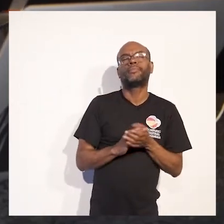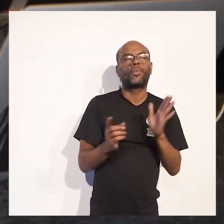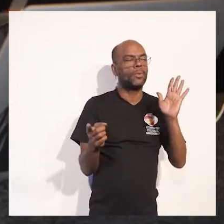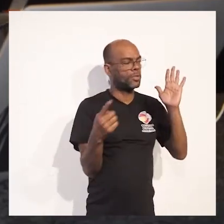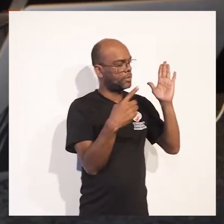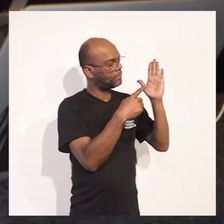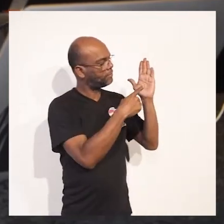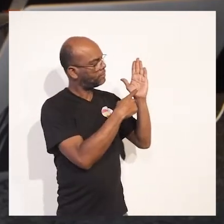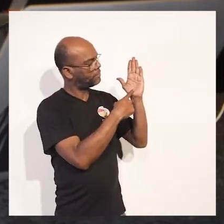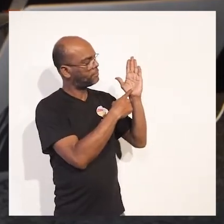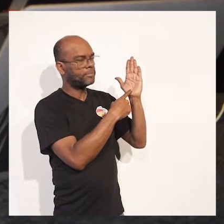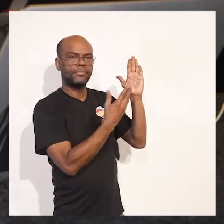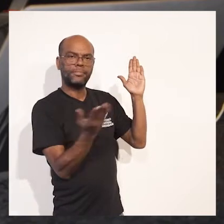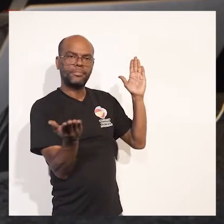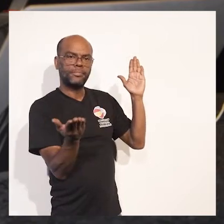slide.